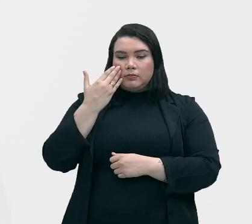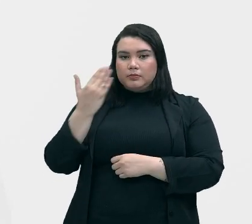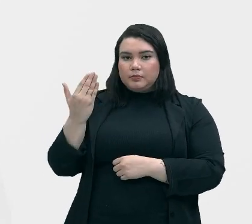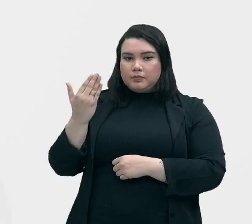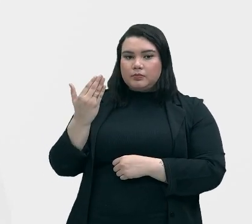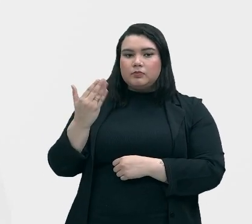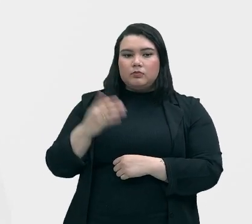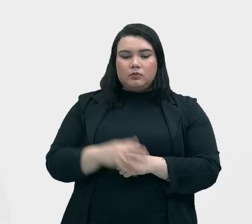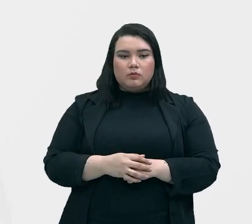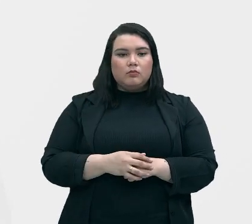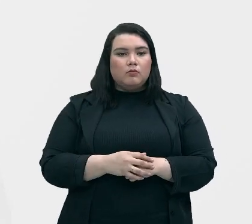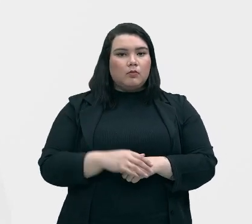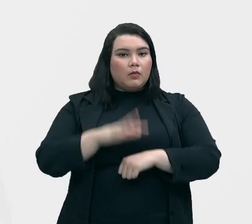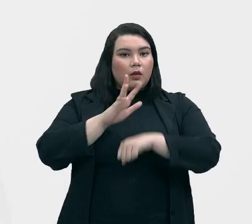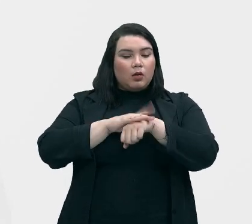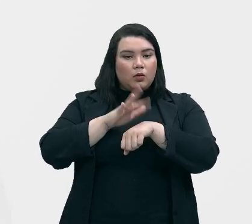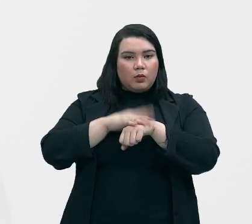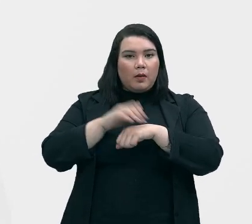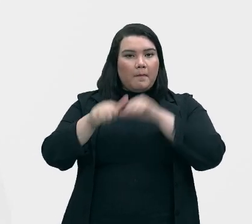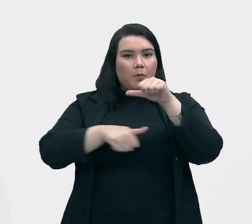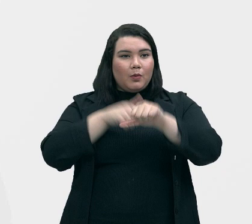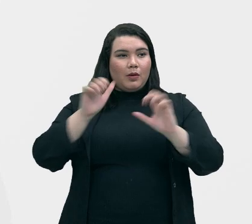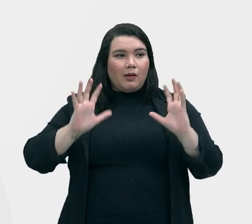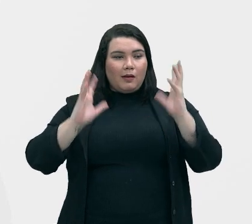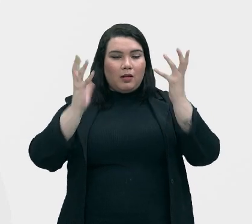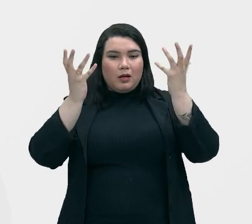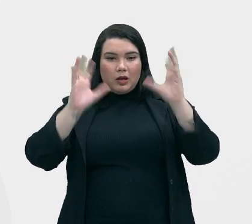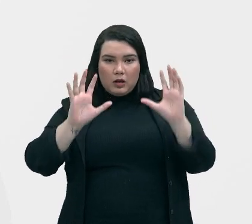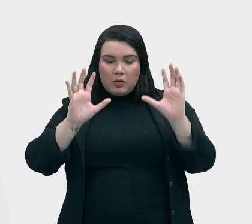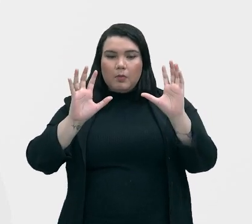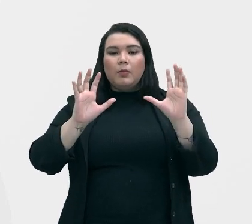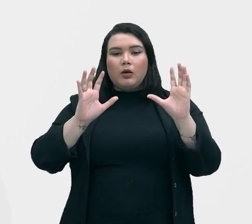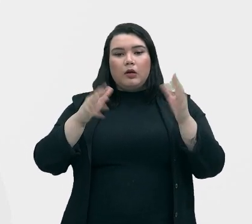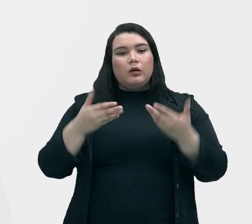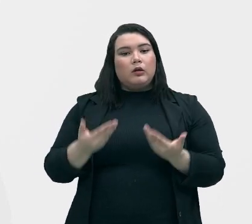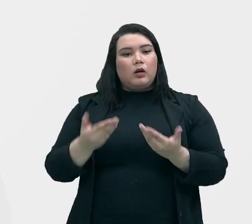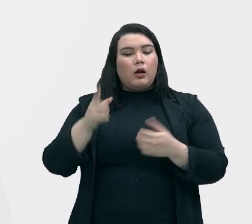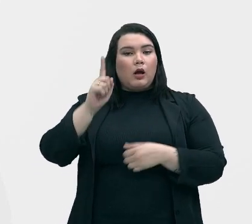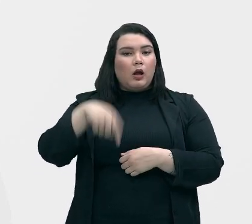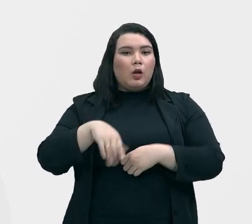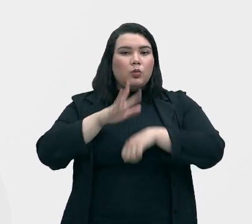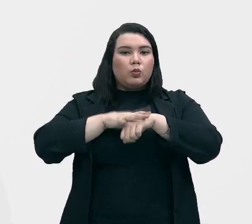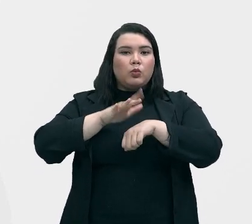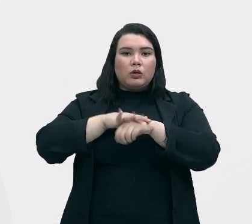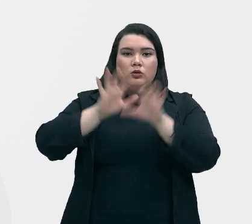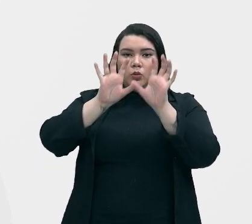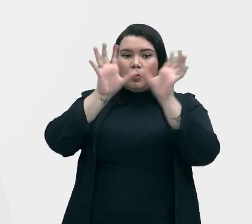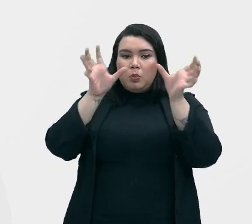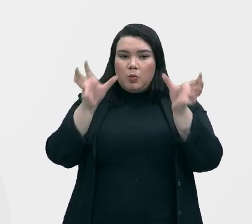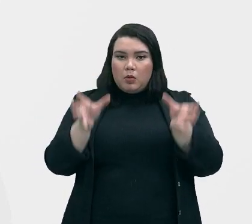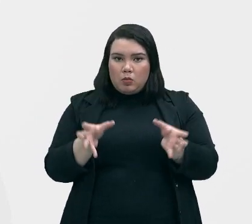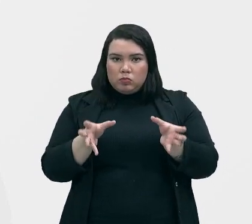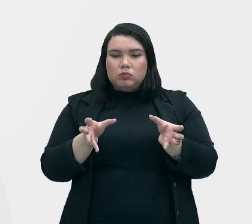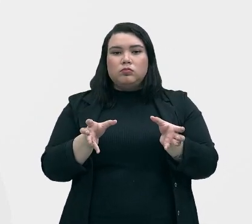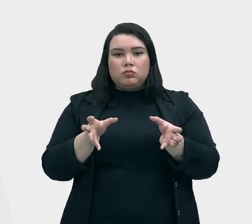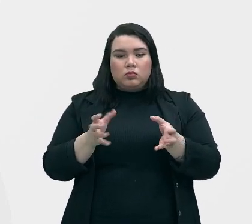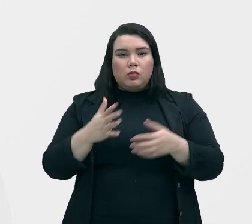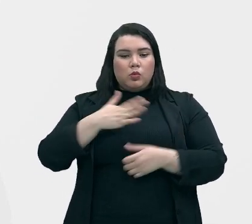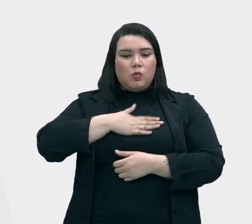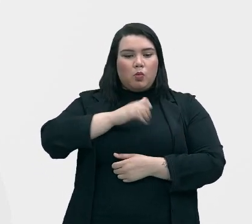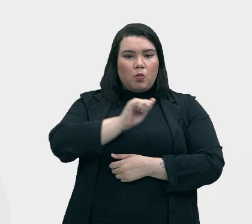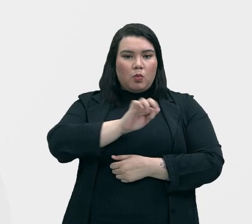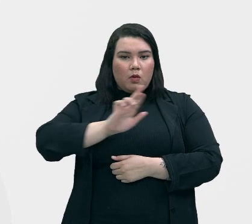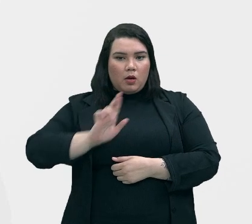por conta, né, das mudanças climáticas, elas têm se intensificado, que é a pneumonia. A pneumonia consiste